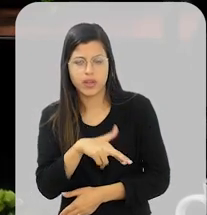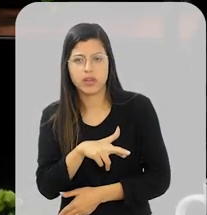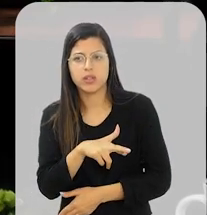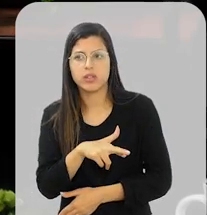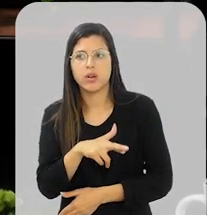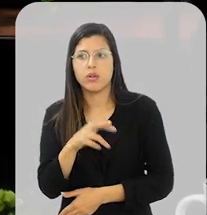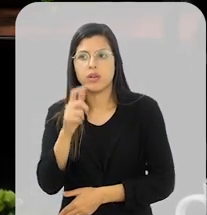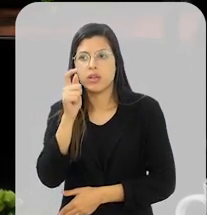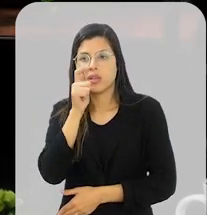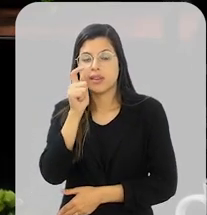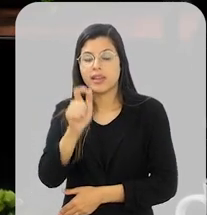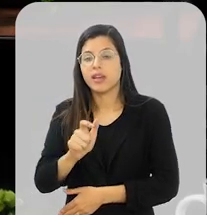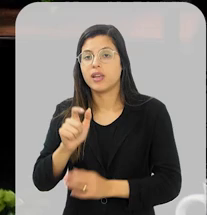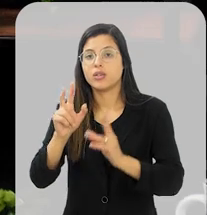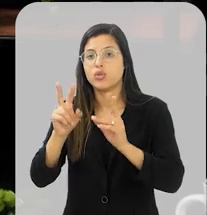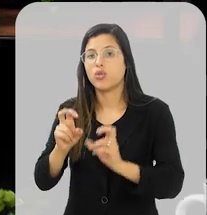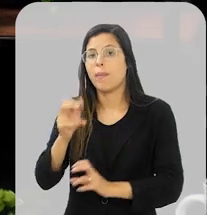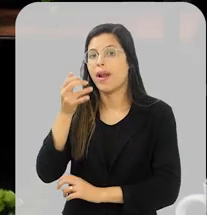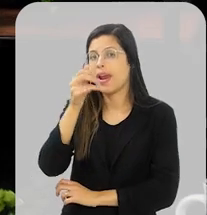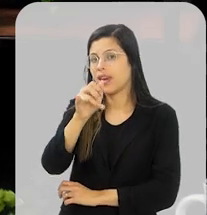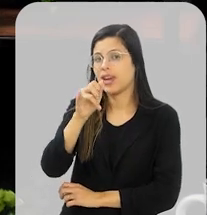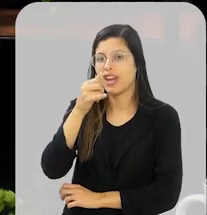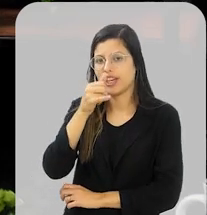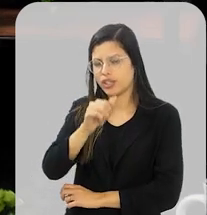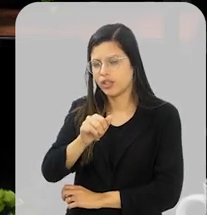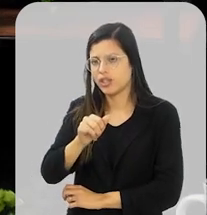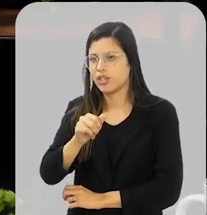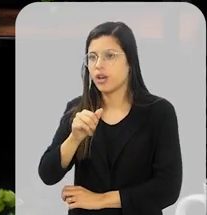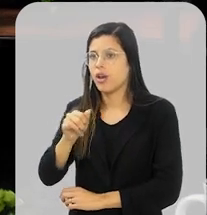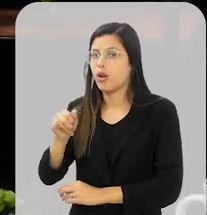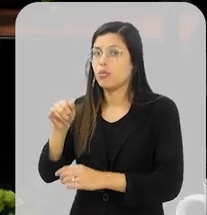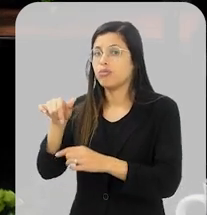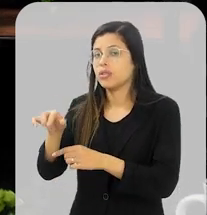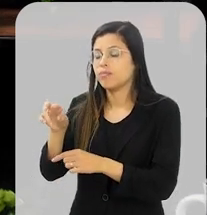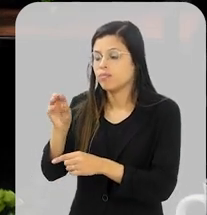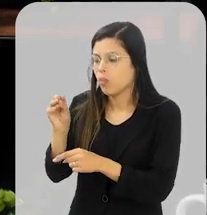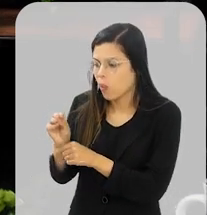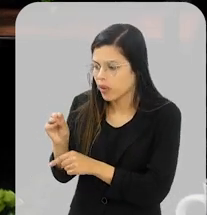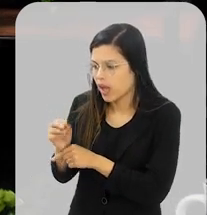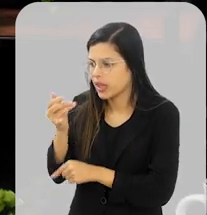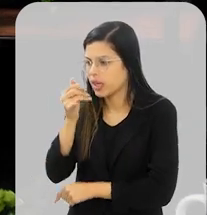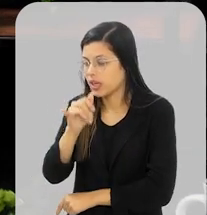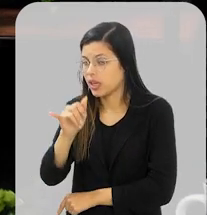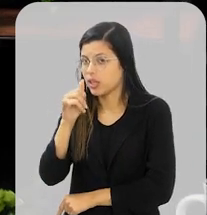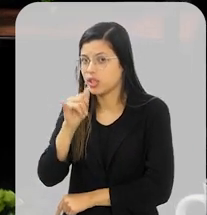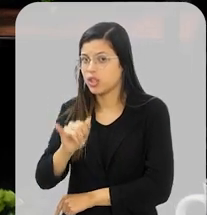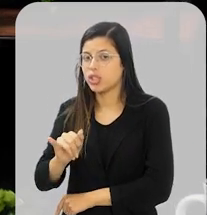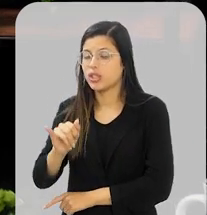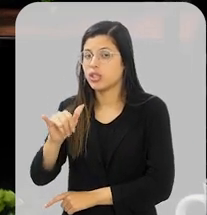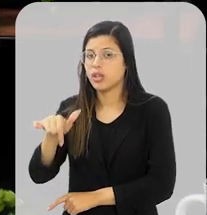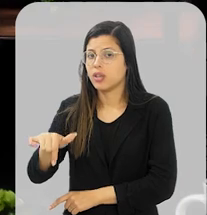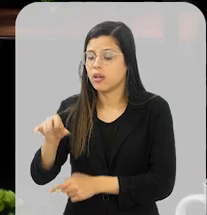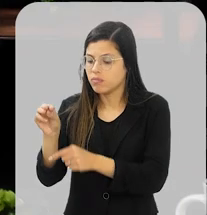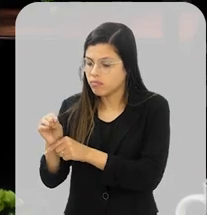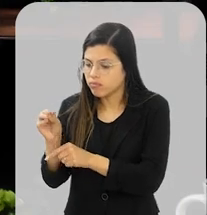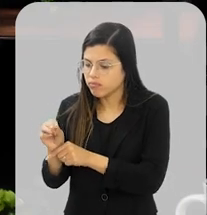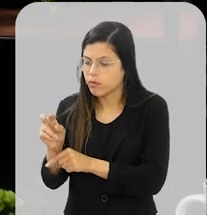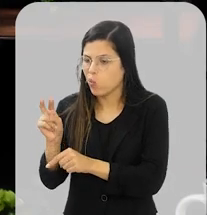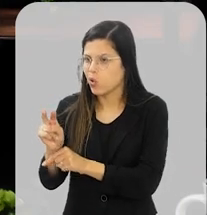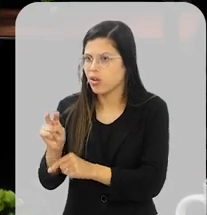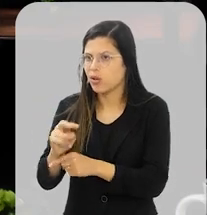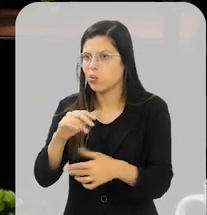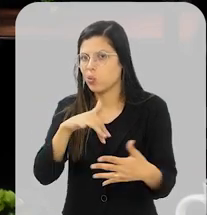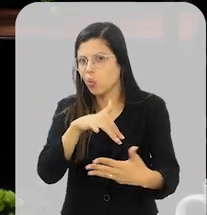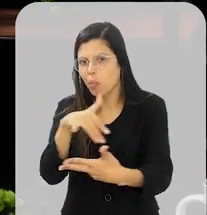bastante interesse na questão da energia. Né? E você preservar a energia, você está cuidando do quê? Do seu mundo,